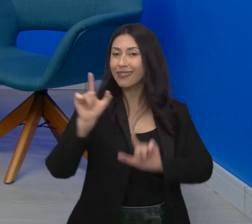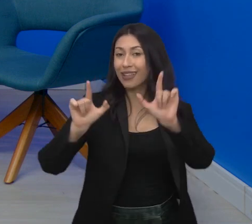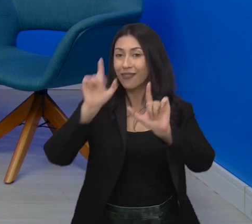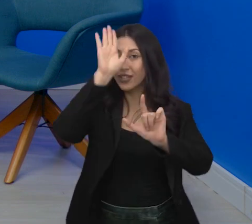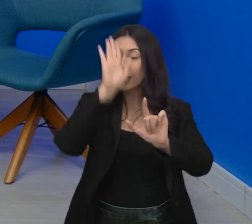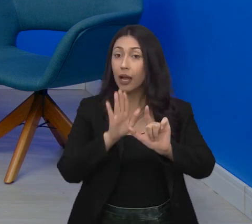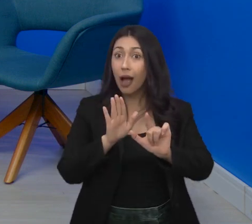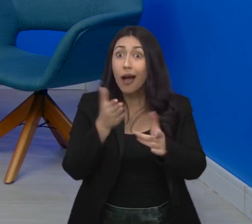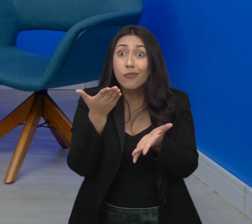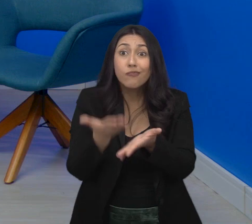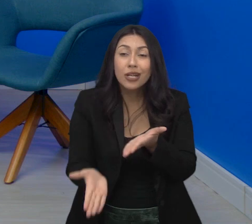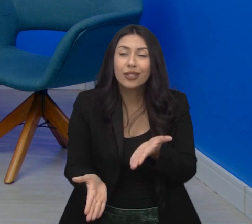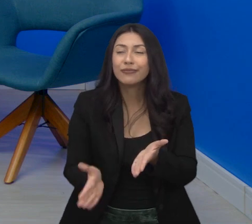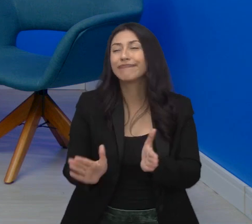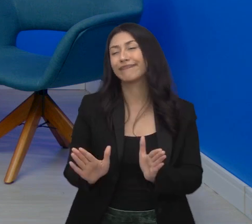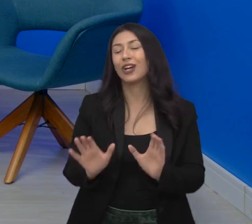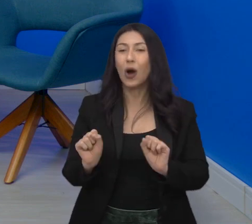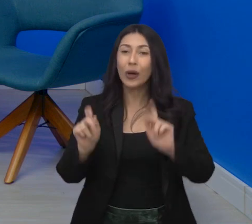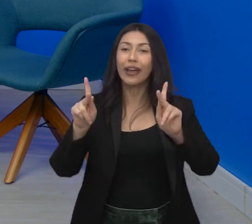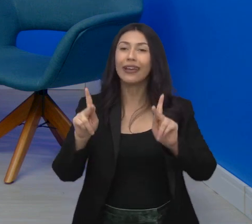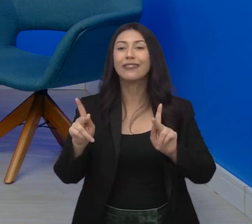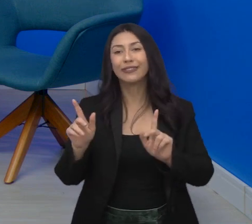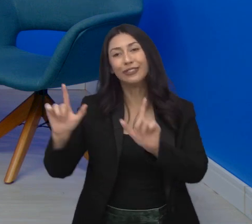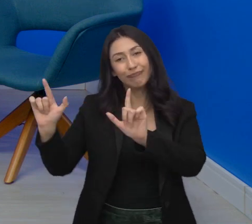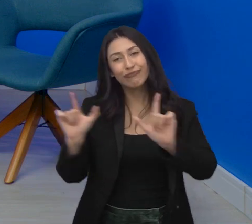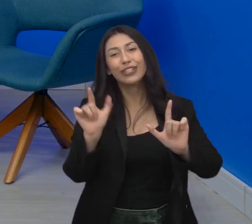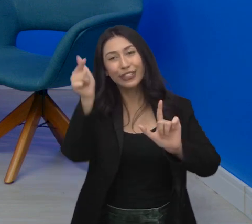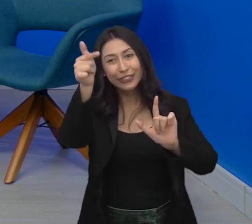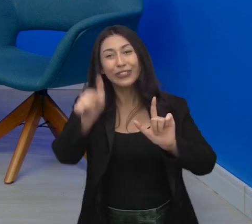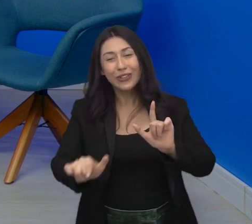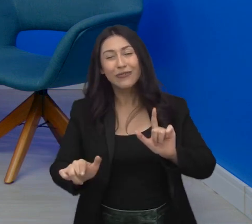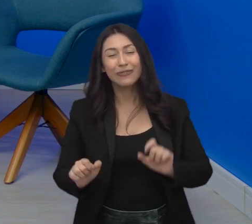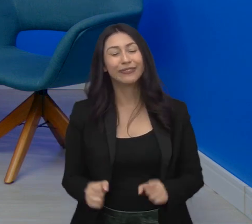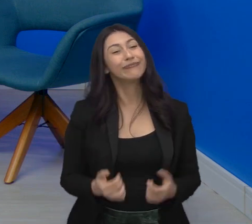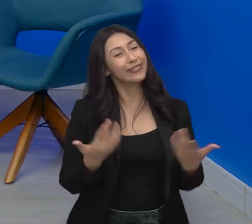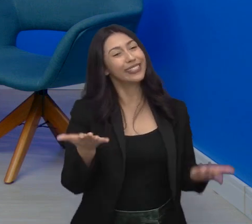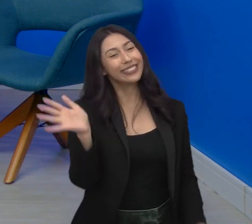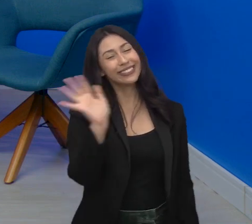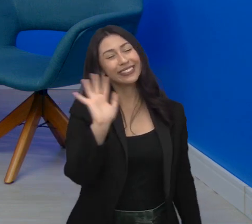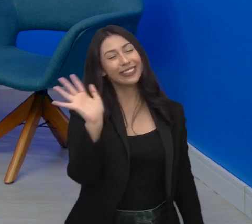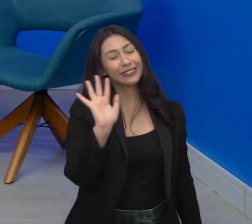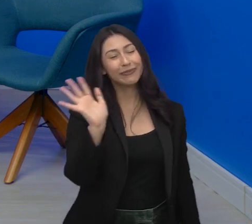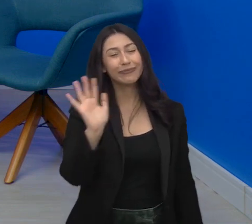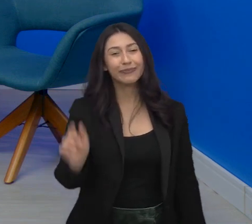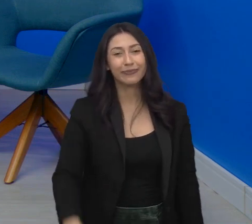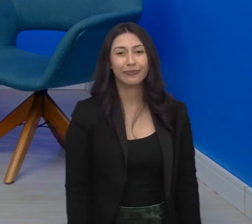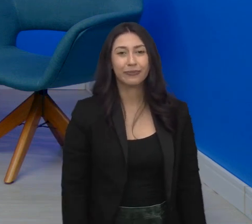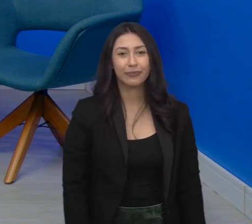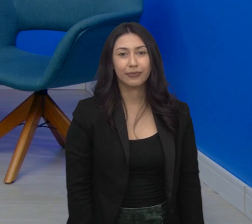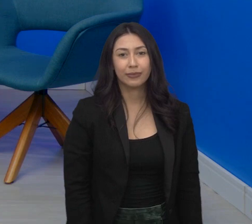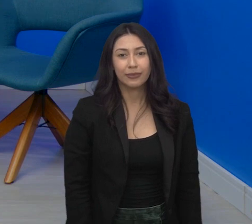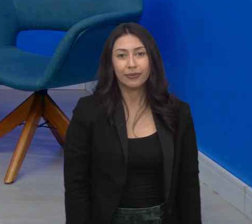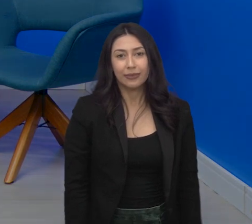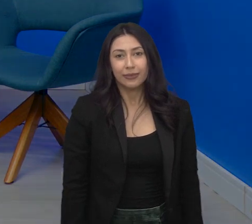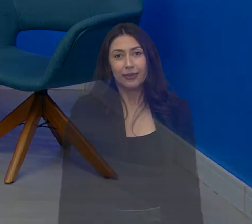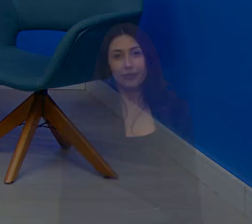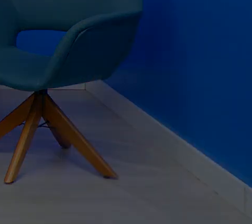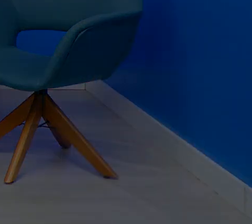da sua televisão. E se perder, tudo bem, que a gente tem reprise durante a semana. É isso aí. Tchau, tchau, gente!